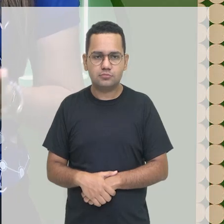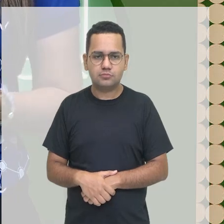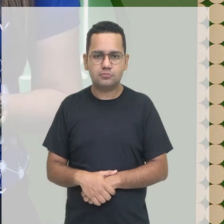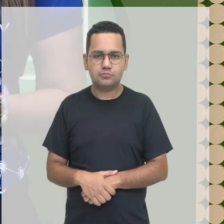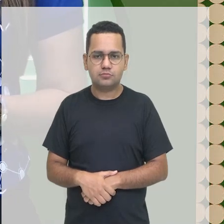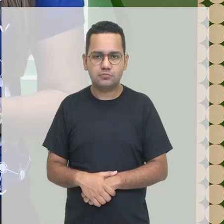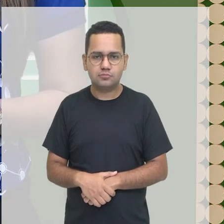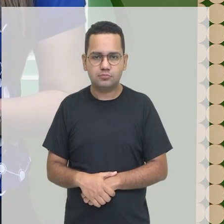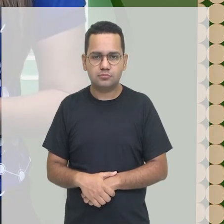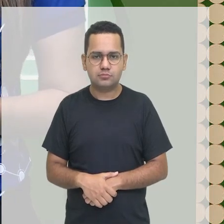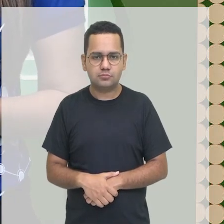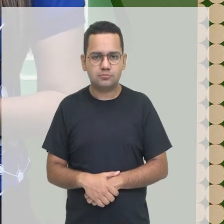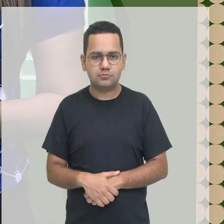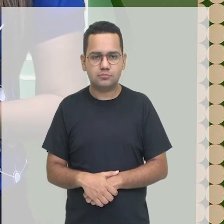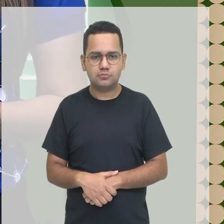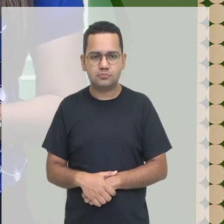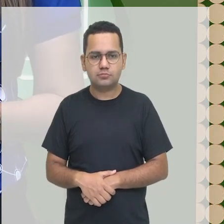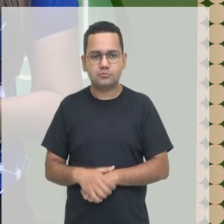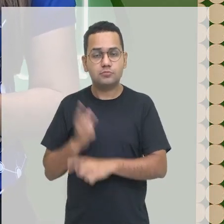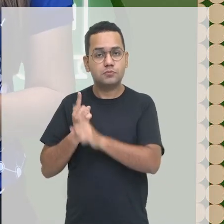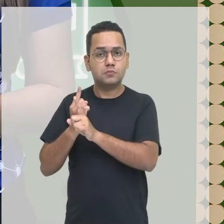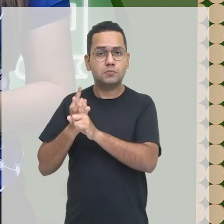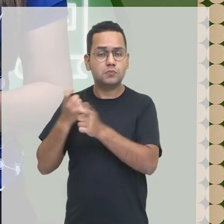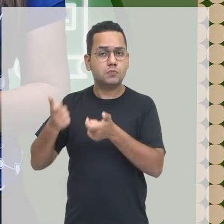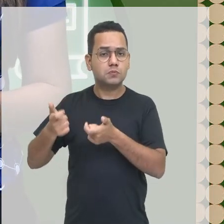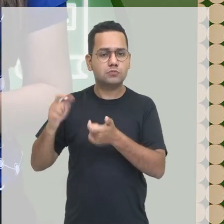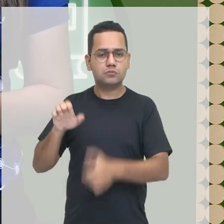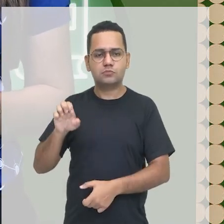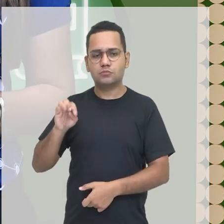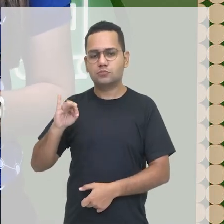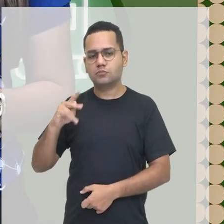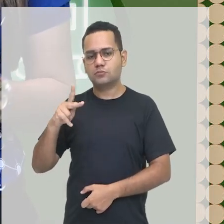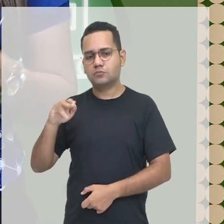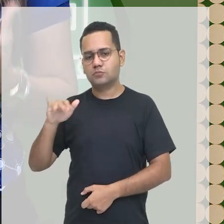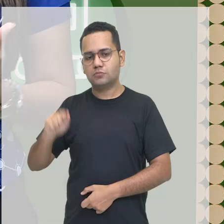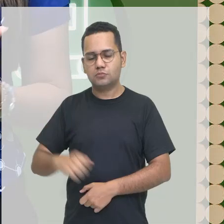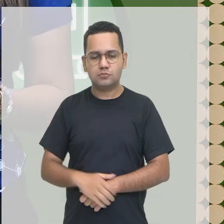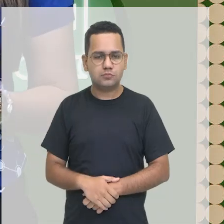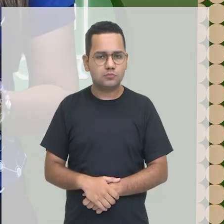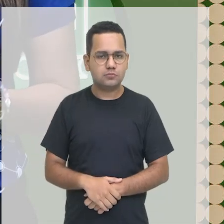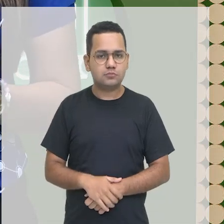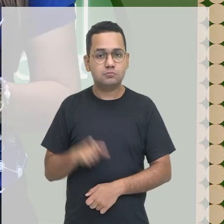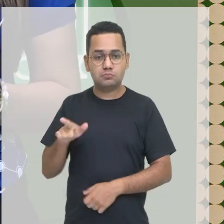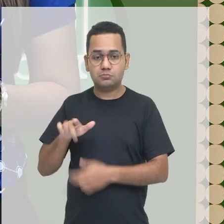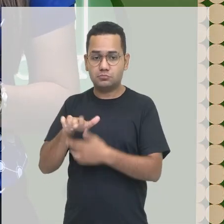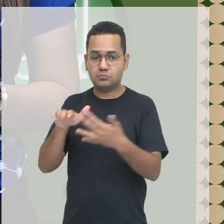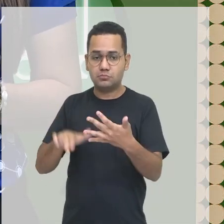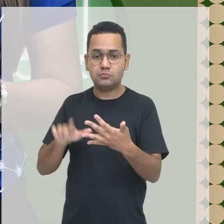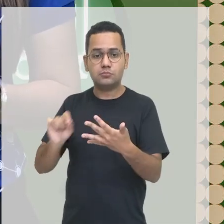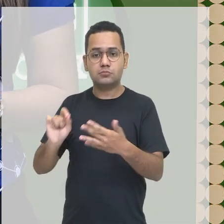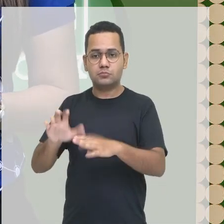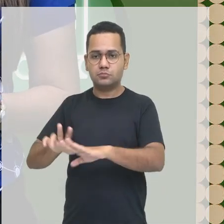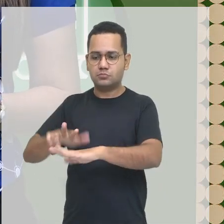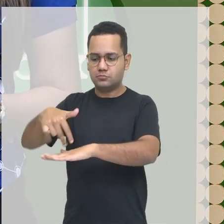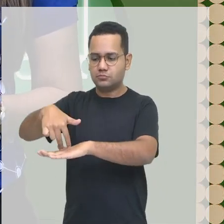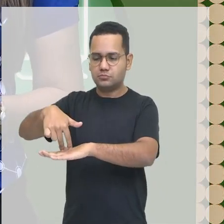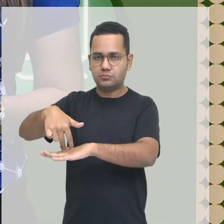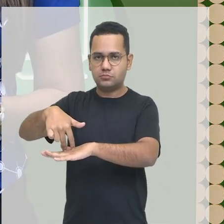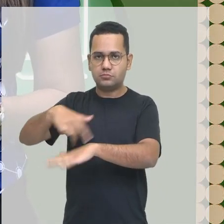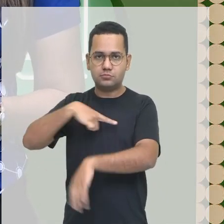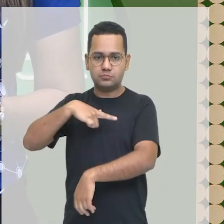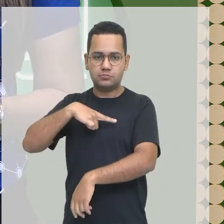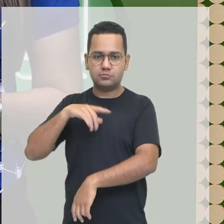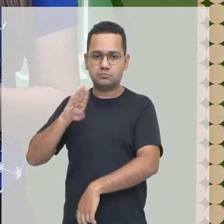que é um fóssil encontrado na Etiópia. Nessas espécies permanece também a postura